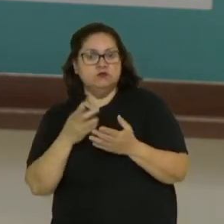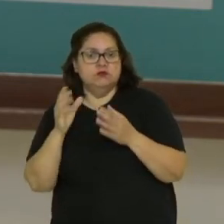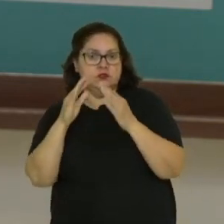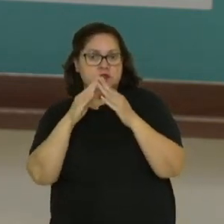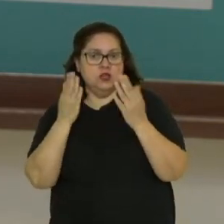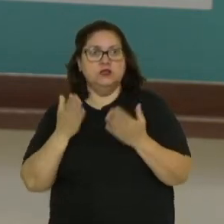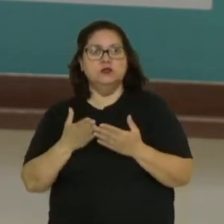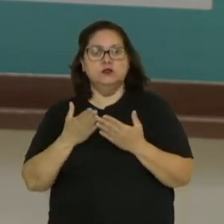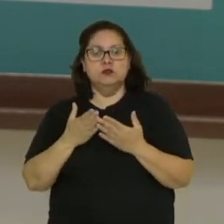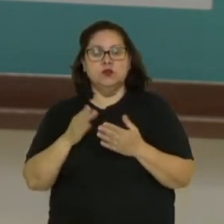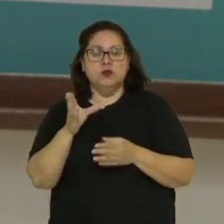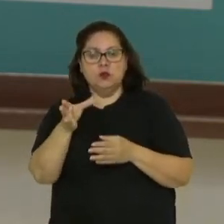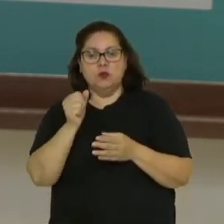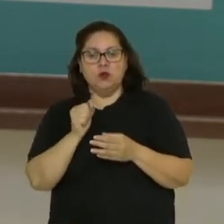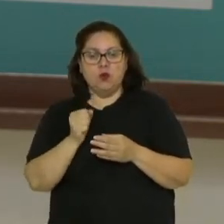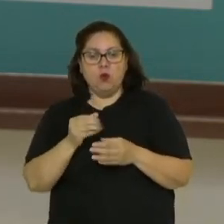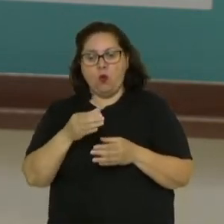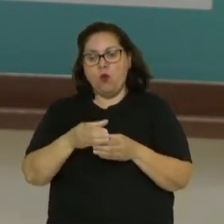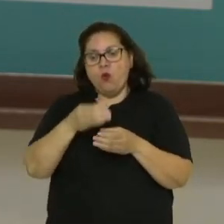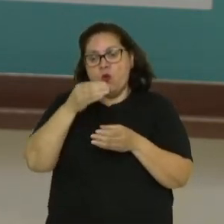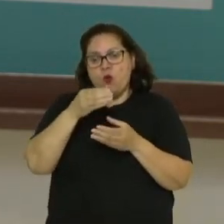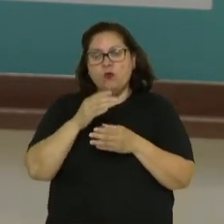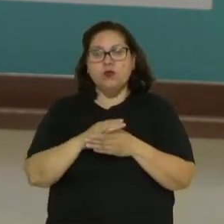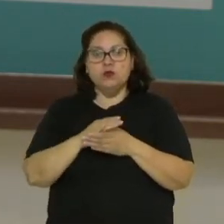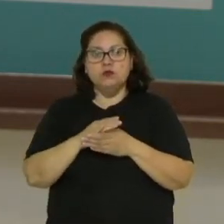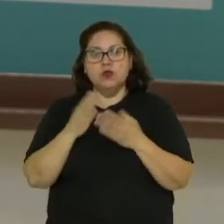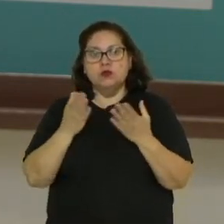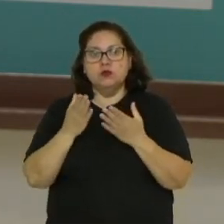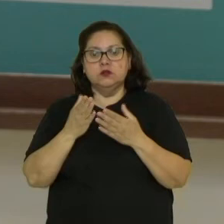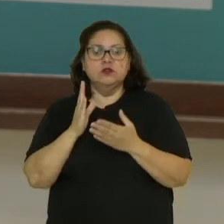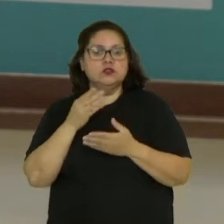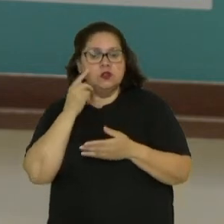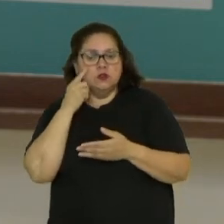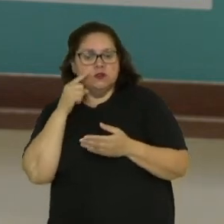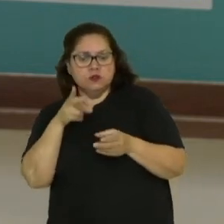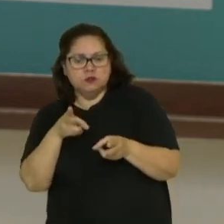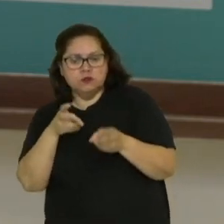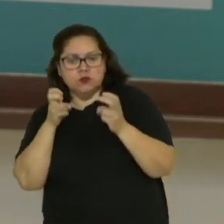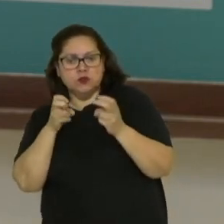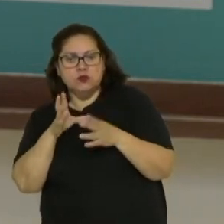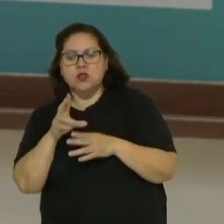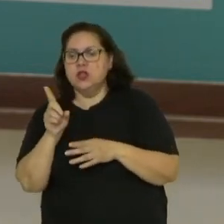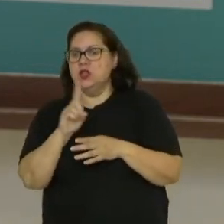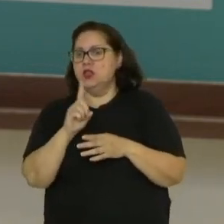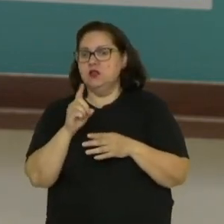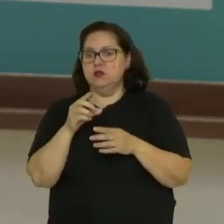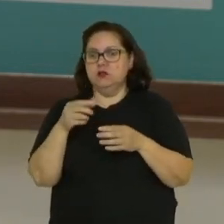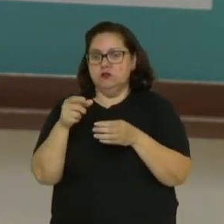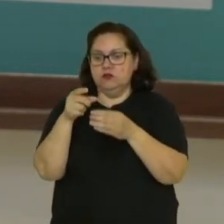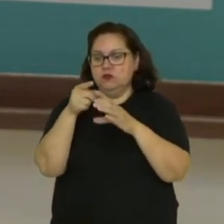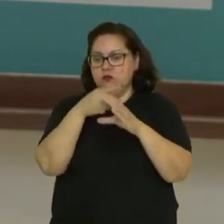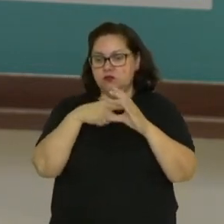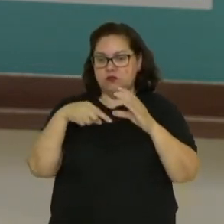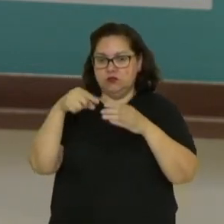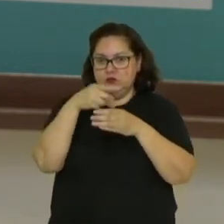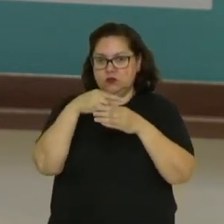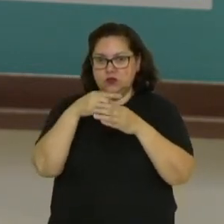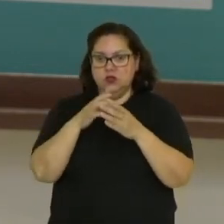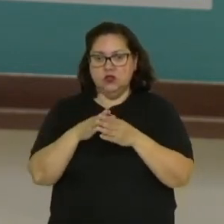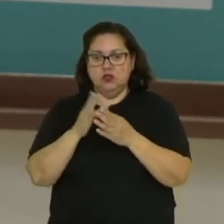xícara. Quando a gente pega um copo agora a gente já consegue identificar que ele não é um cilindro, e muita gente às